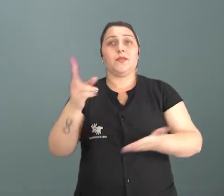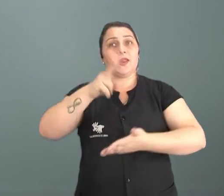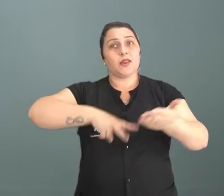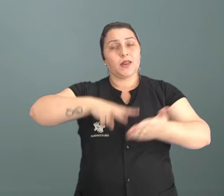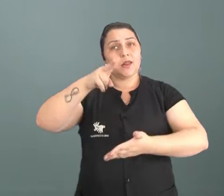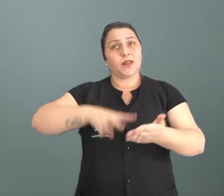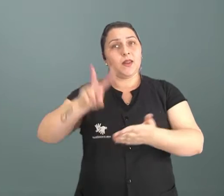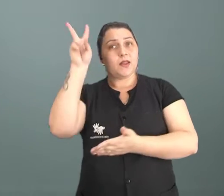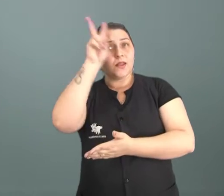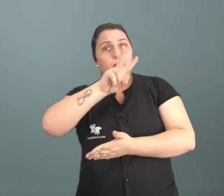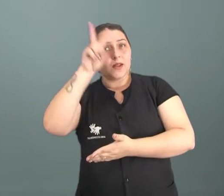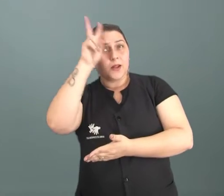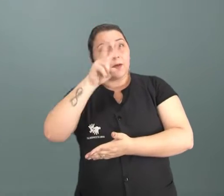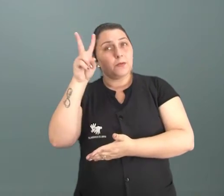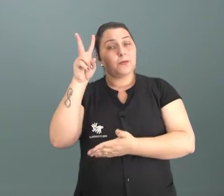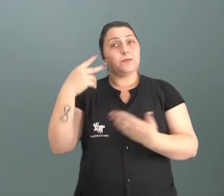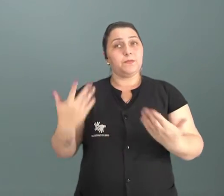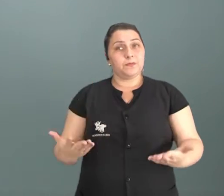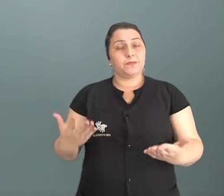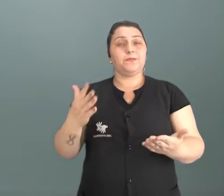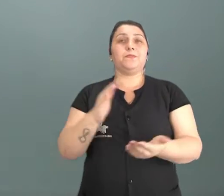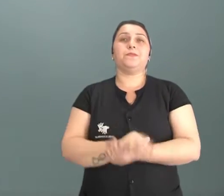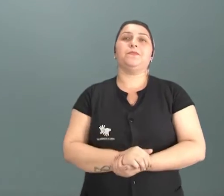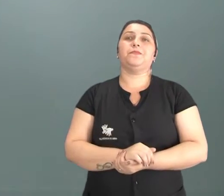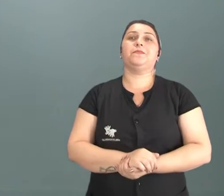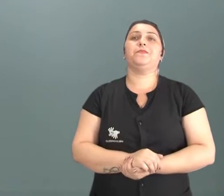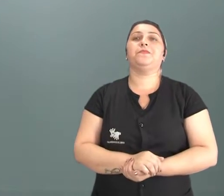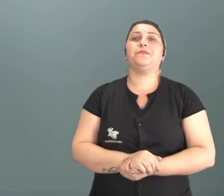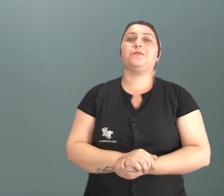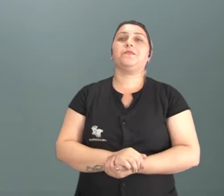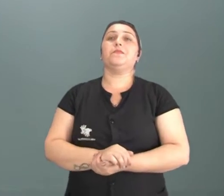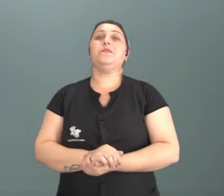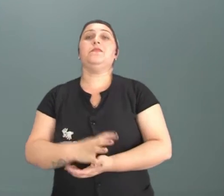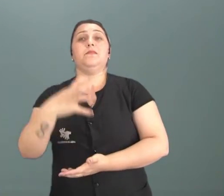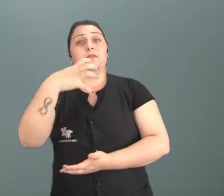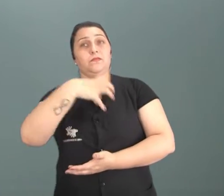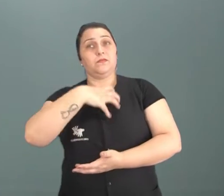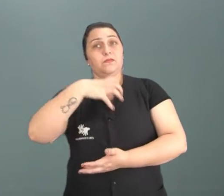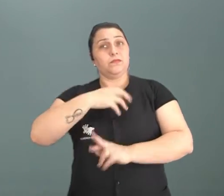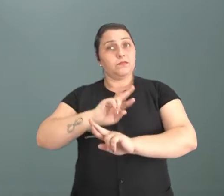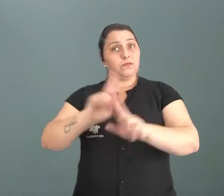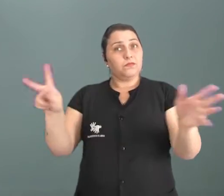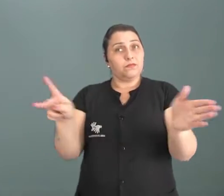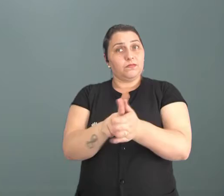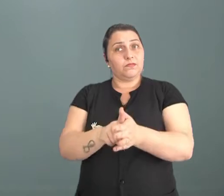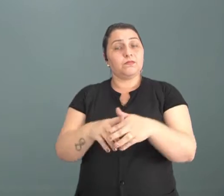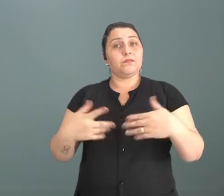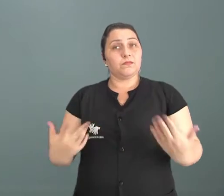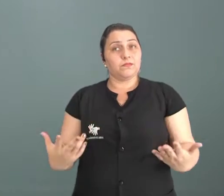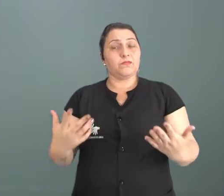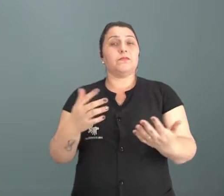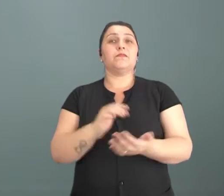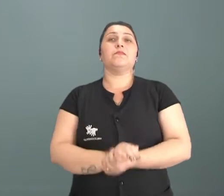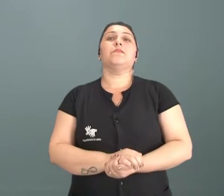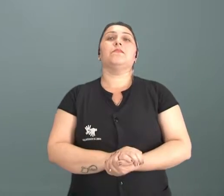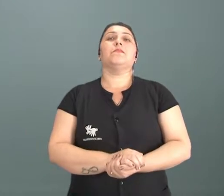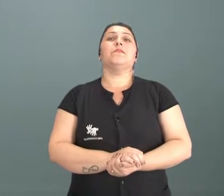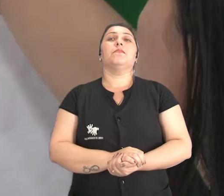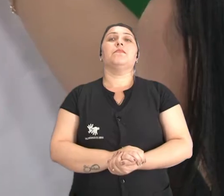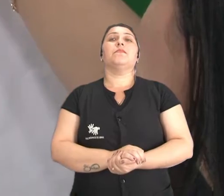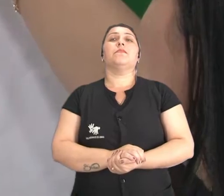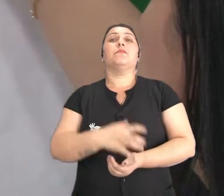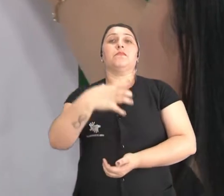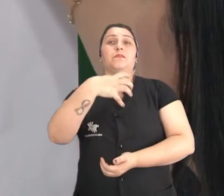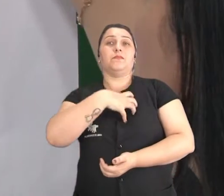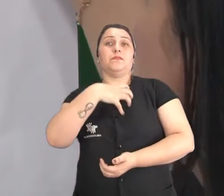leitura aqui e relembrar um pouco essa história. Olha só. Cada um com seu jeito, cada jeito é de um. Olha só. Cada